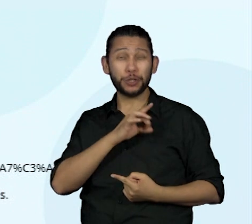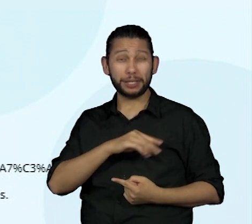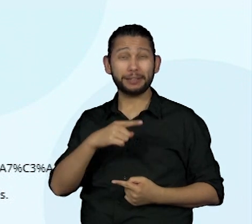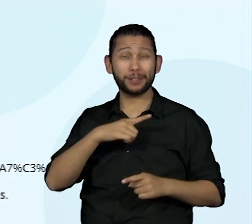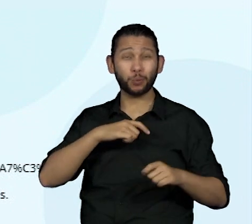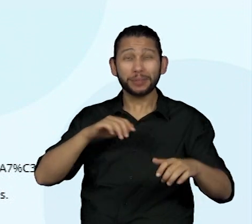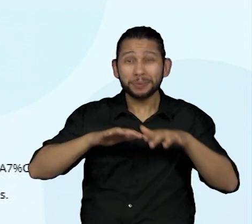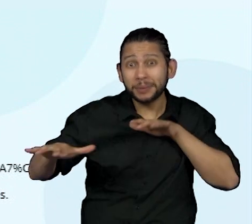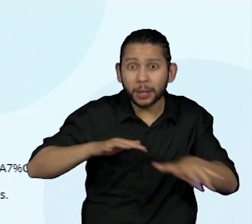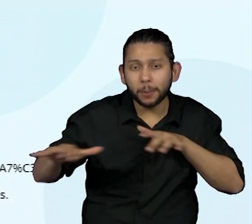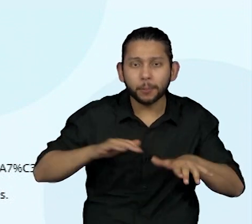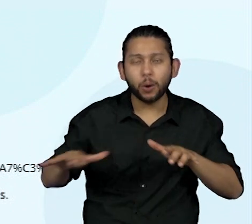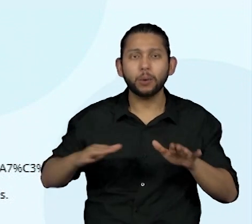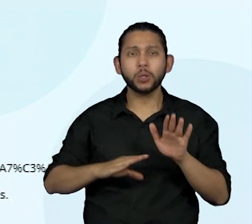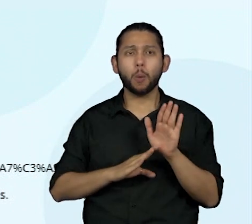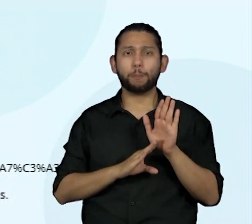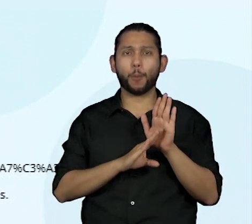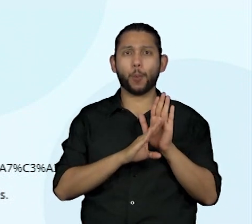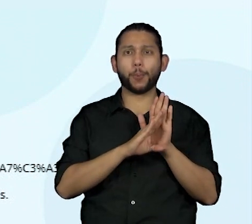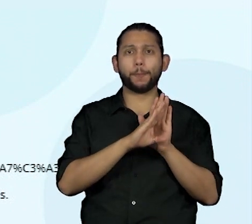Chile de escala